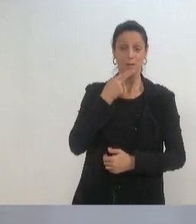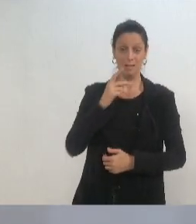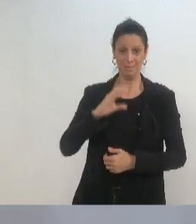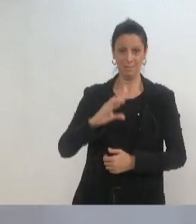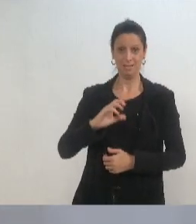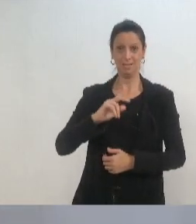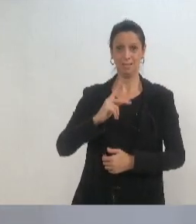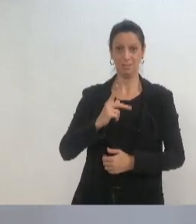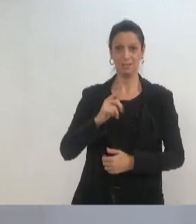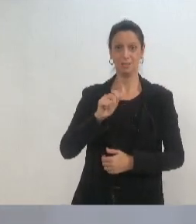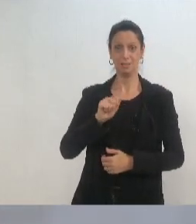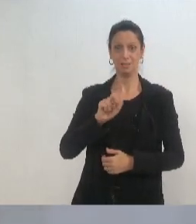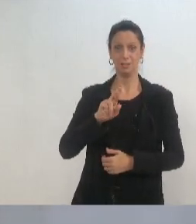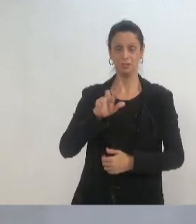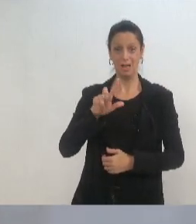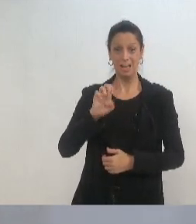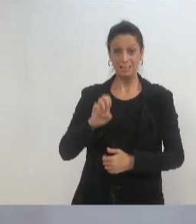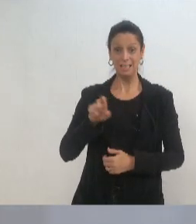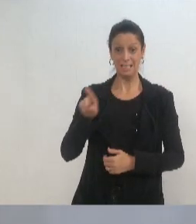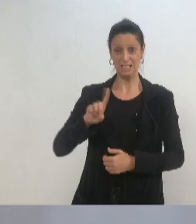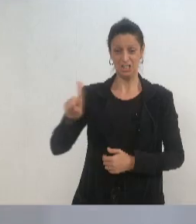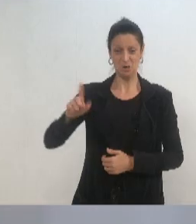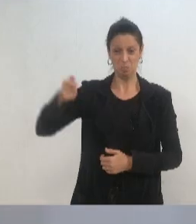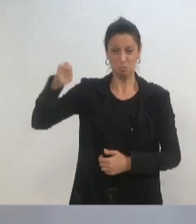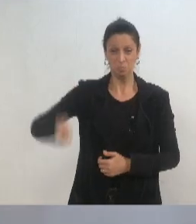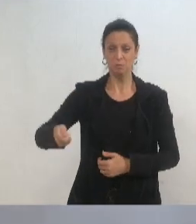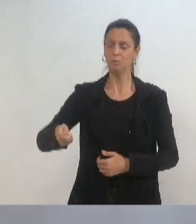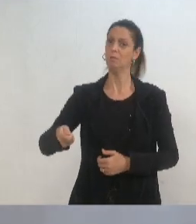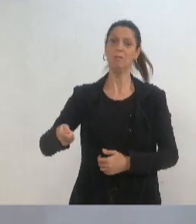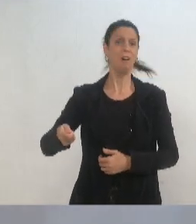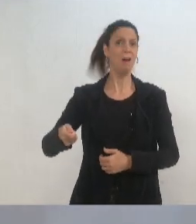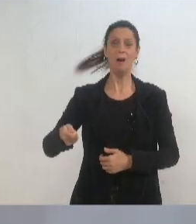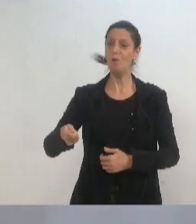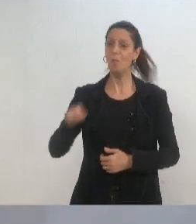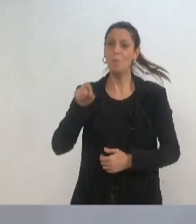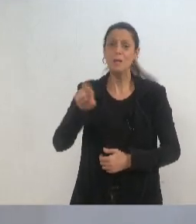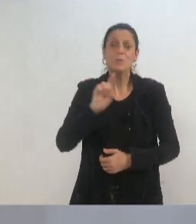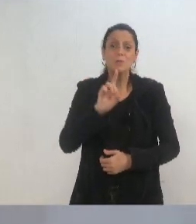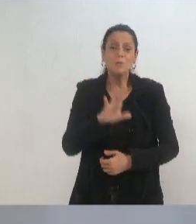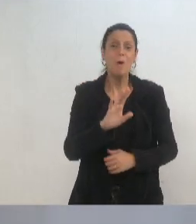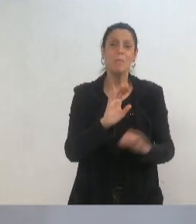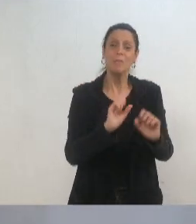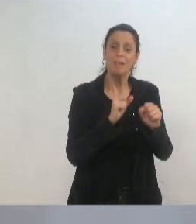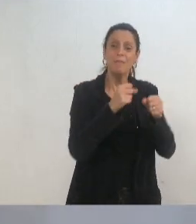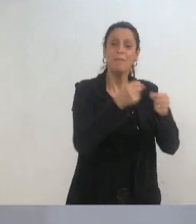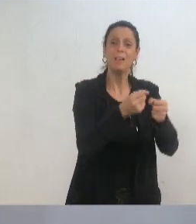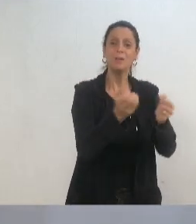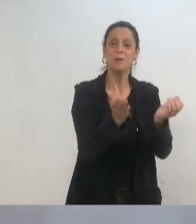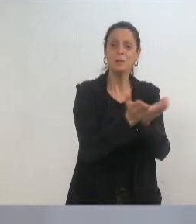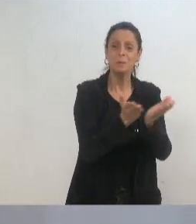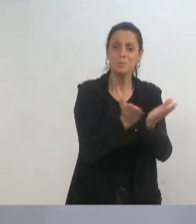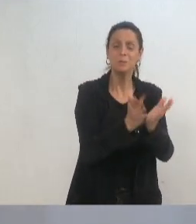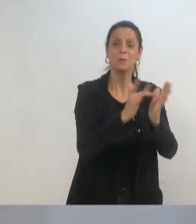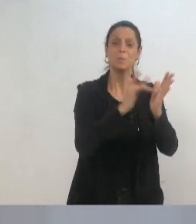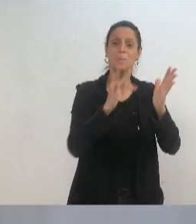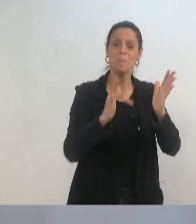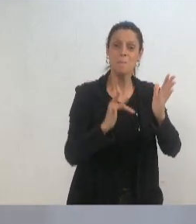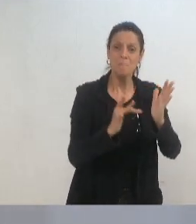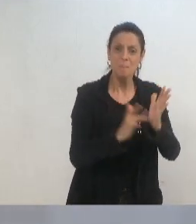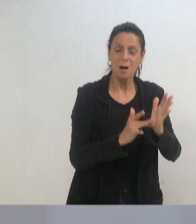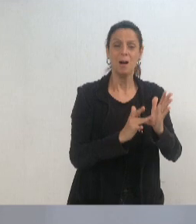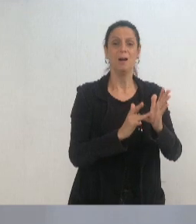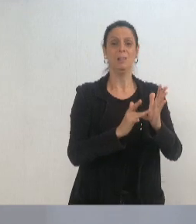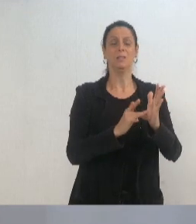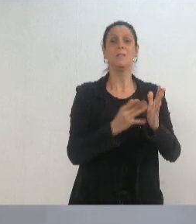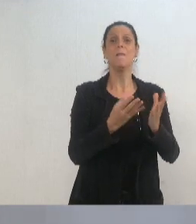porque como pode ser considerado extremista aquele que defende uma pauta que é a pauta cristã, que é a pauta de centenas